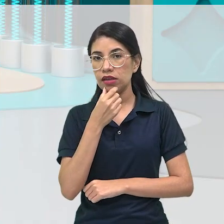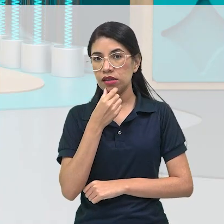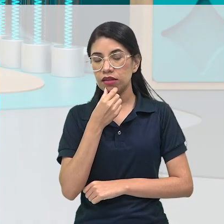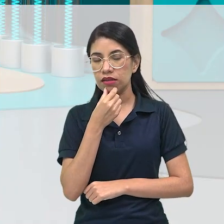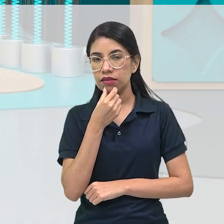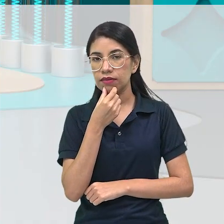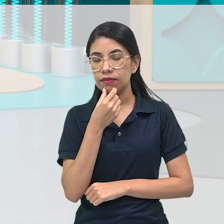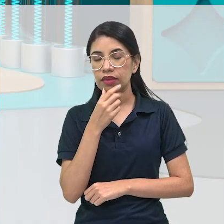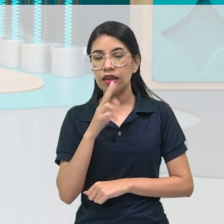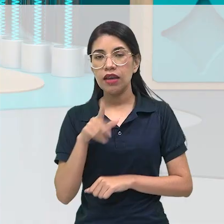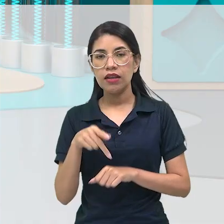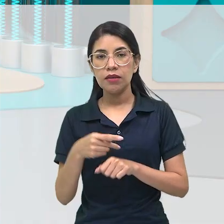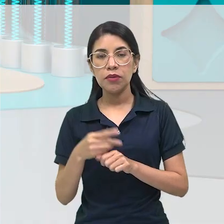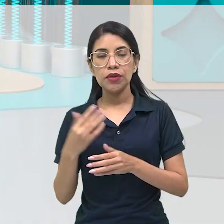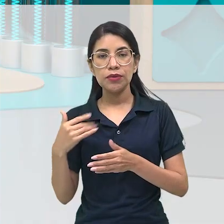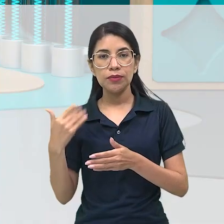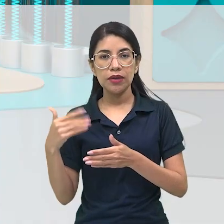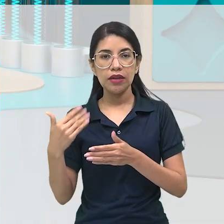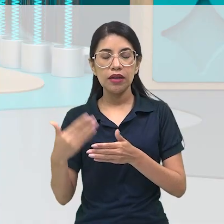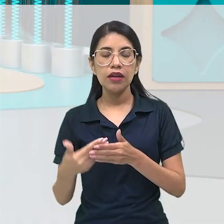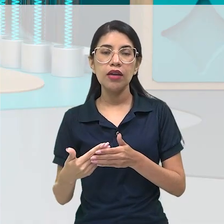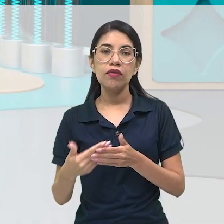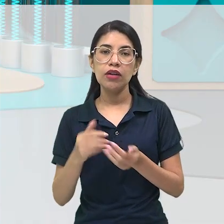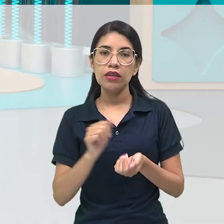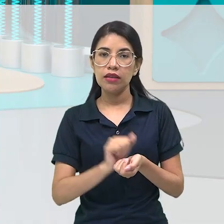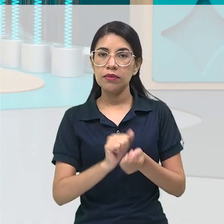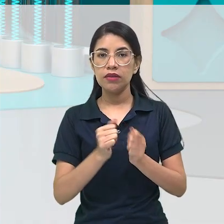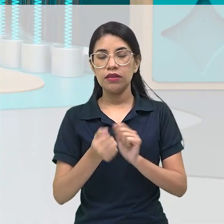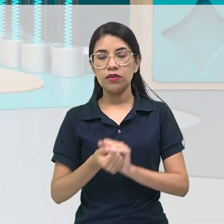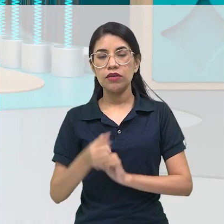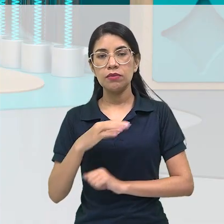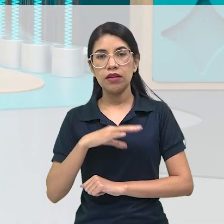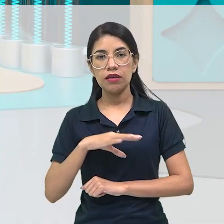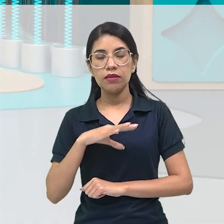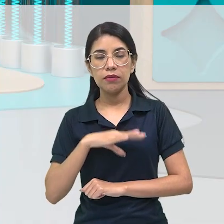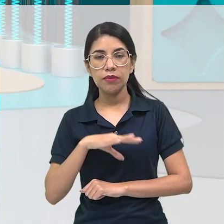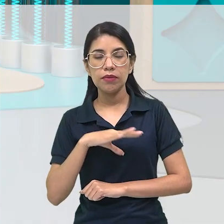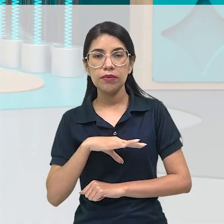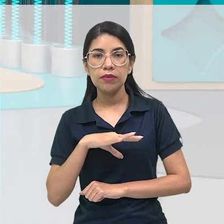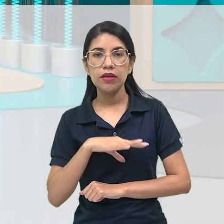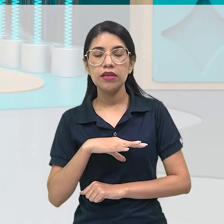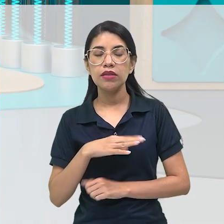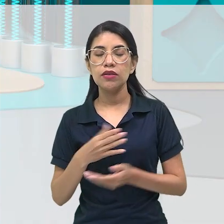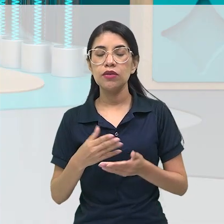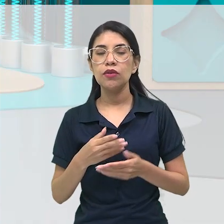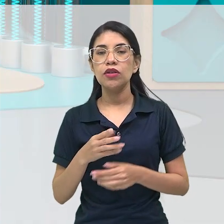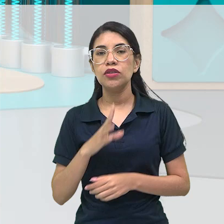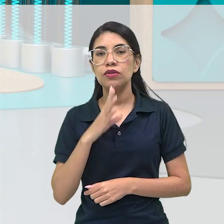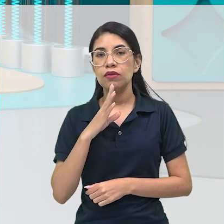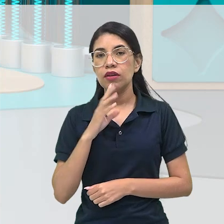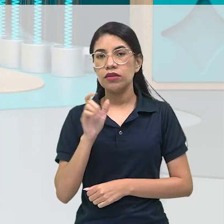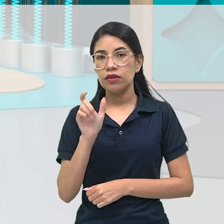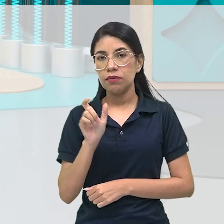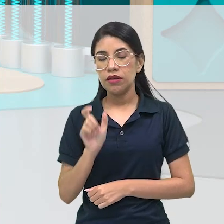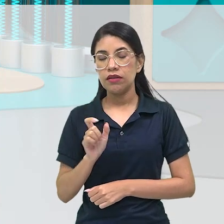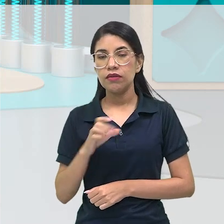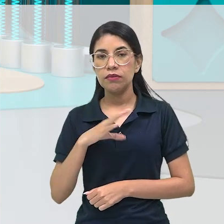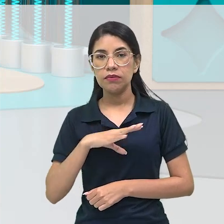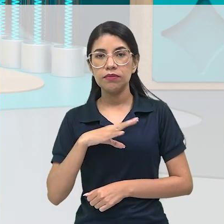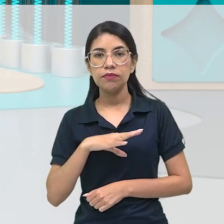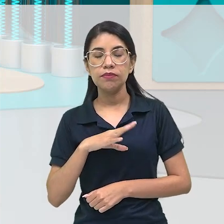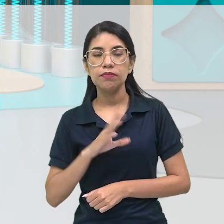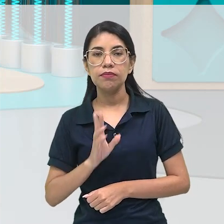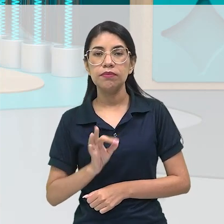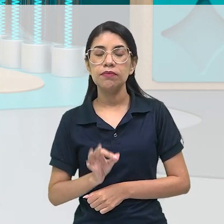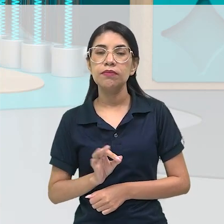certo? Aí depois ele foi sofrendo o aportuguesamento até chegar nos dias de hoje com as palavras em português que nós estamos